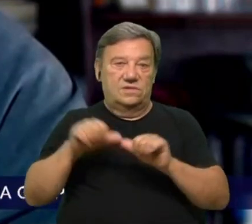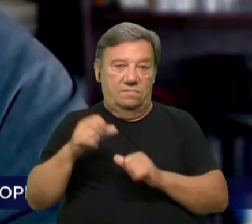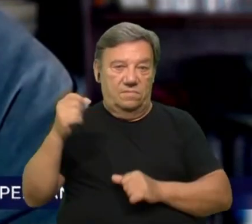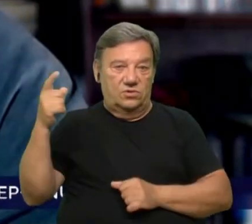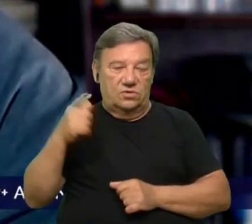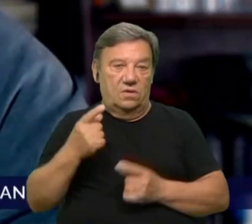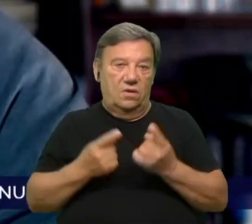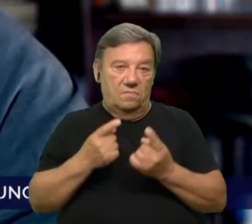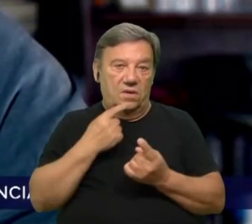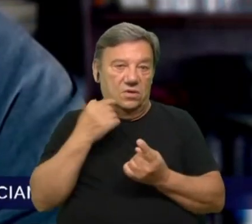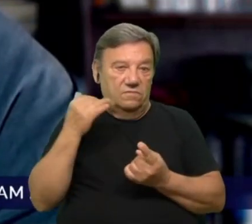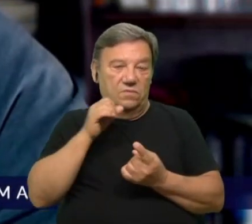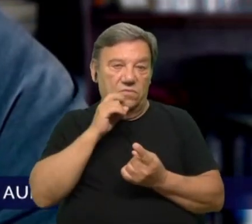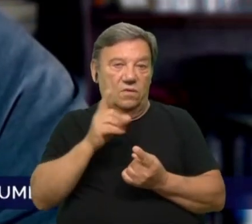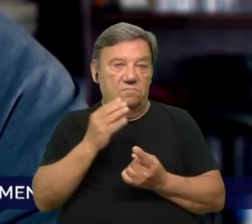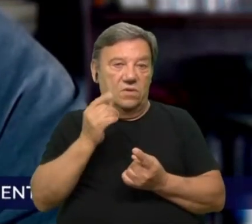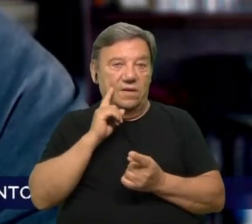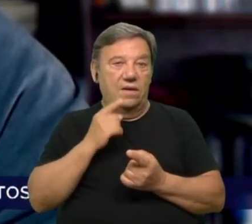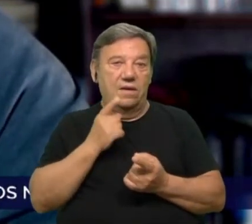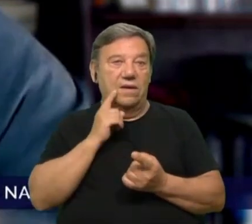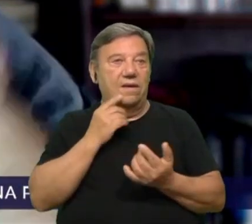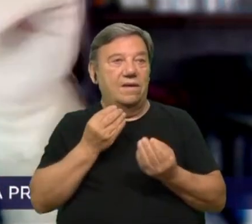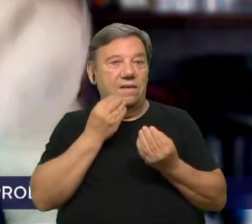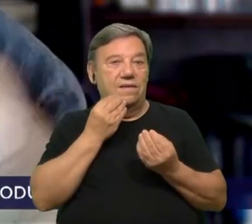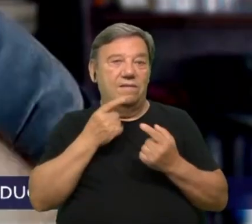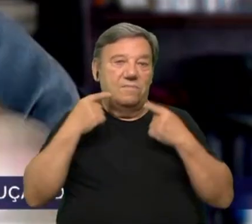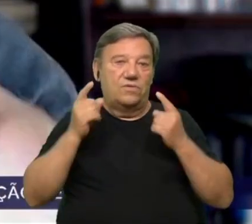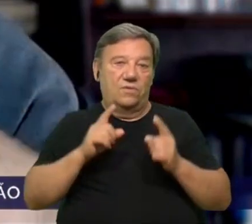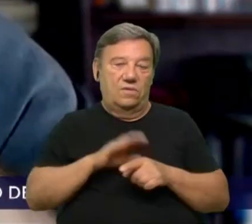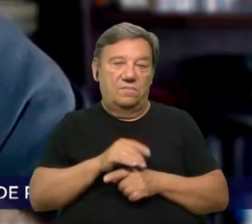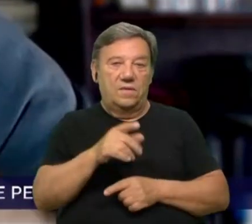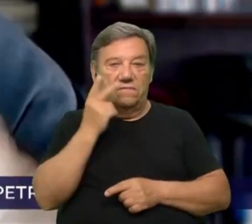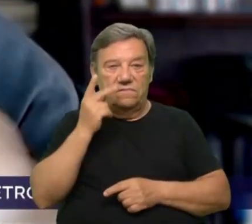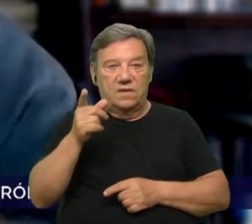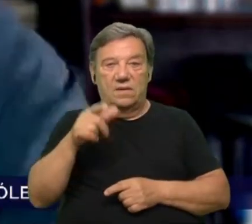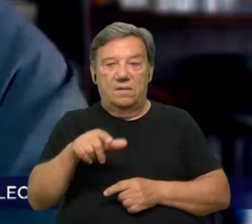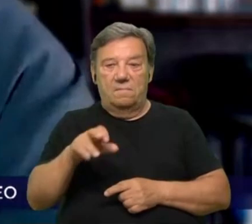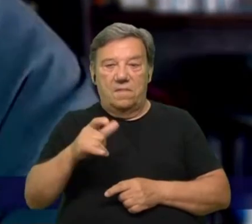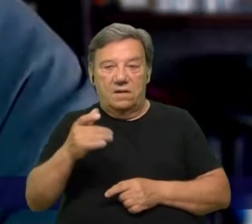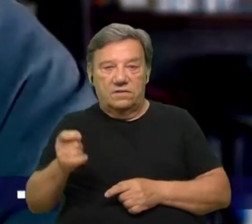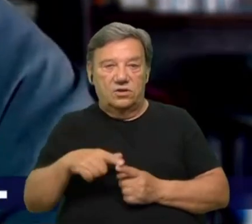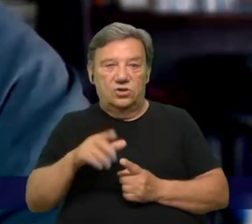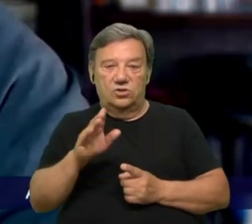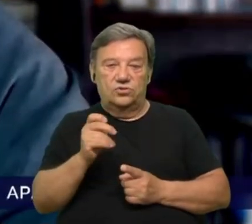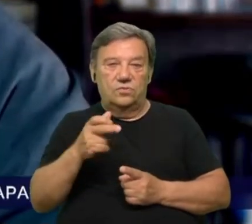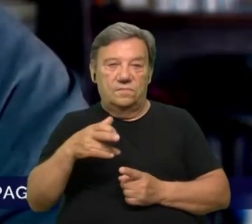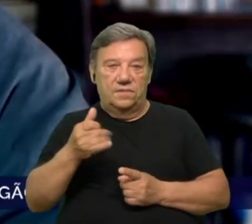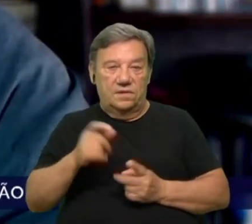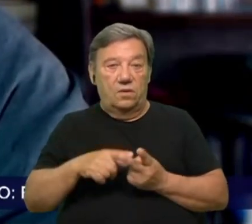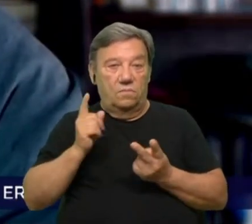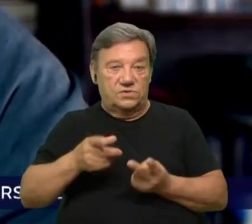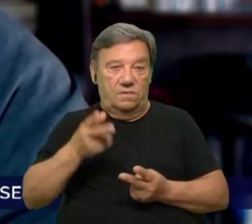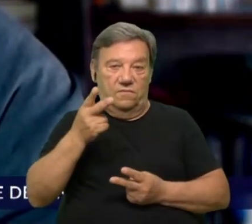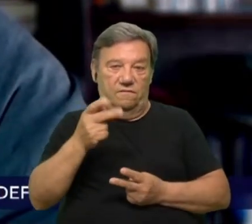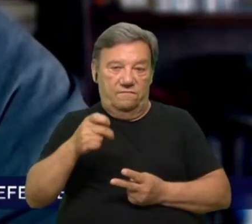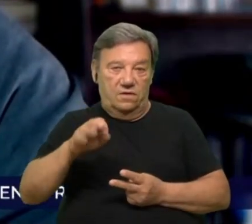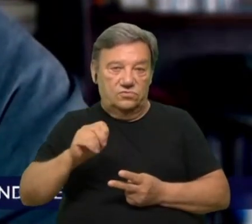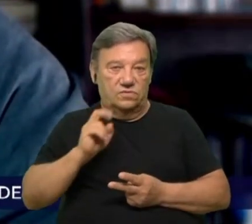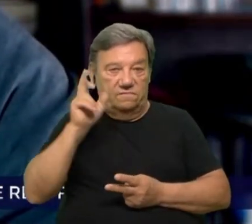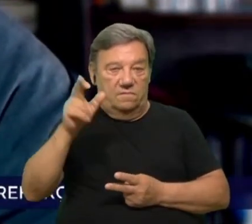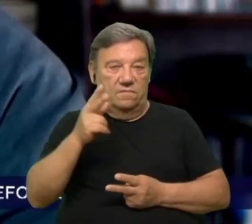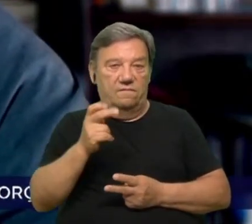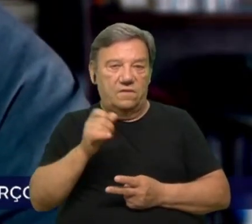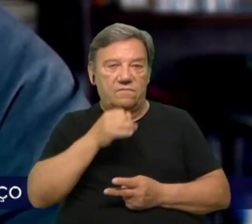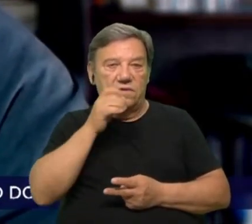Se calhar algumas notícias não são tão animadoras como isso. Vamos até Vênus, Marte e Júpiter. Começamos com Vênus e vamos a Vênus e